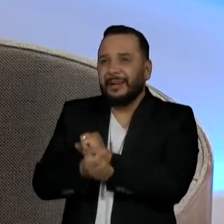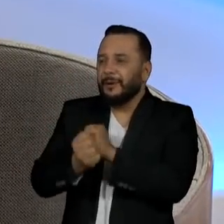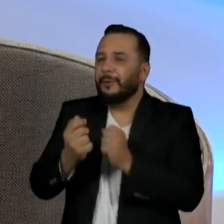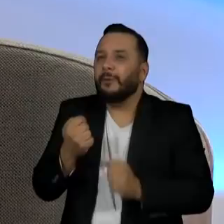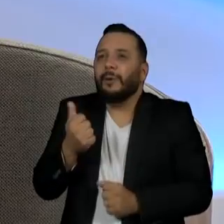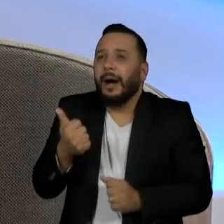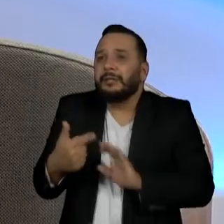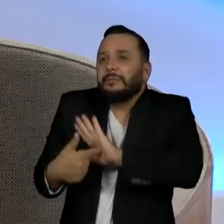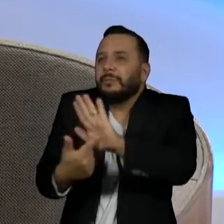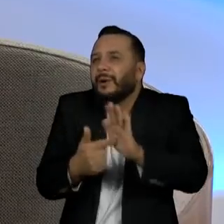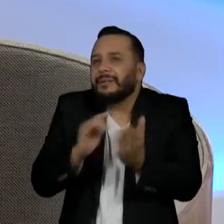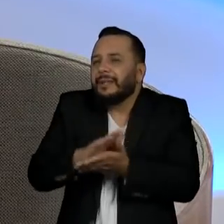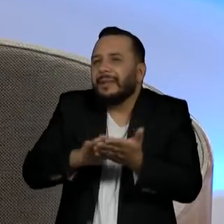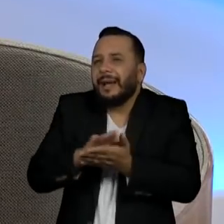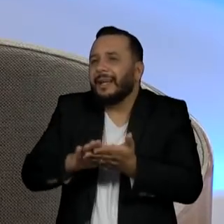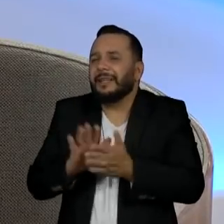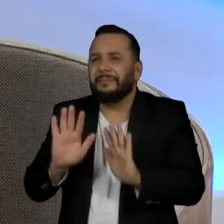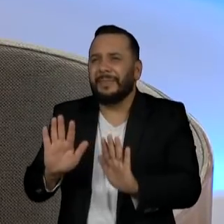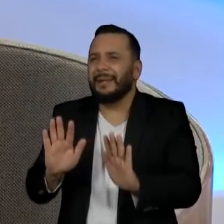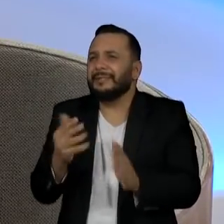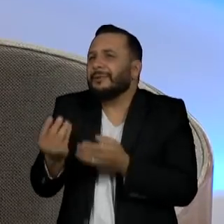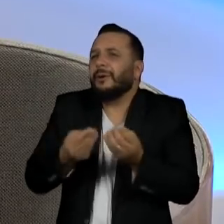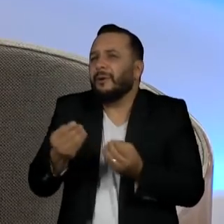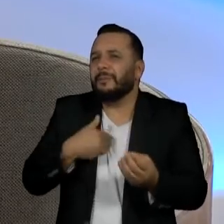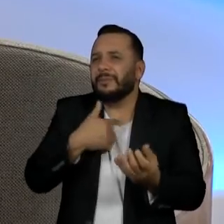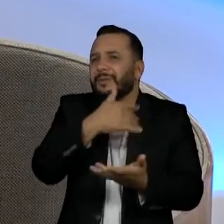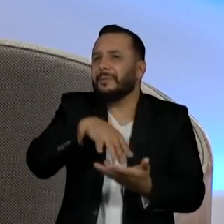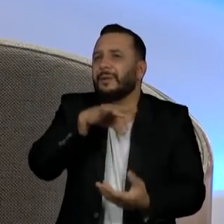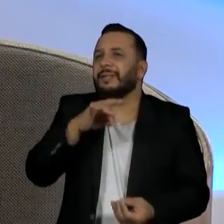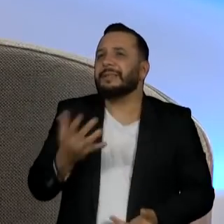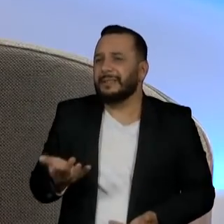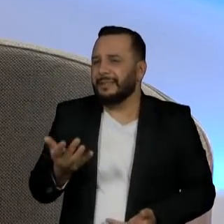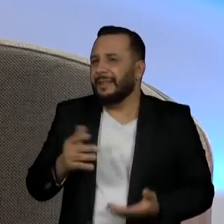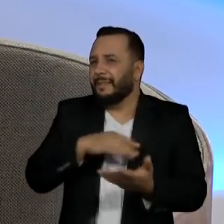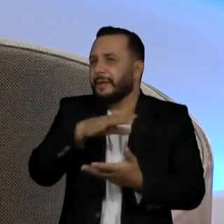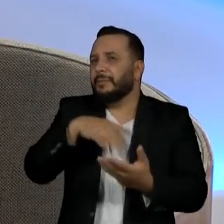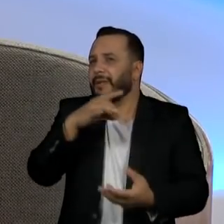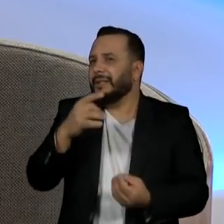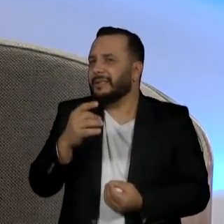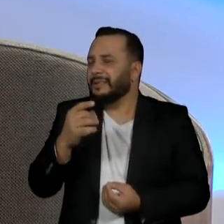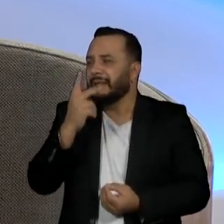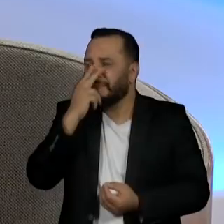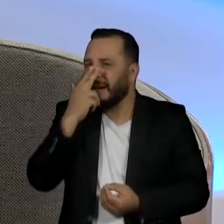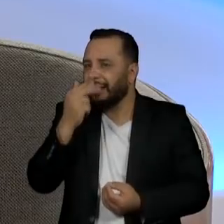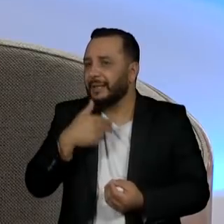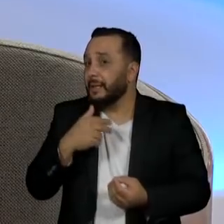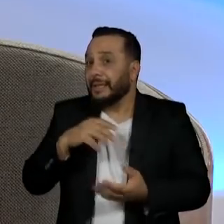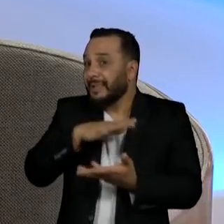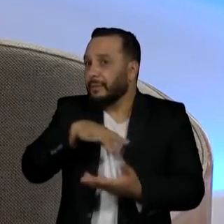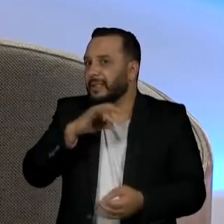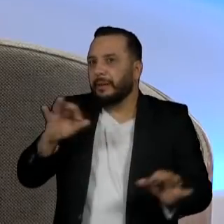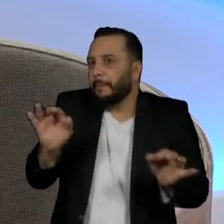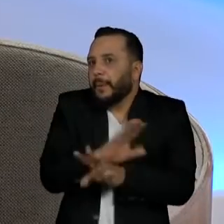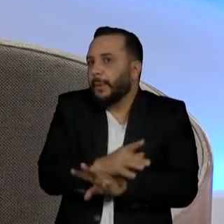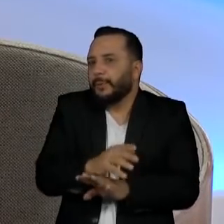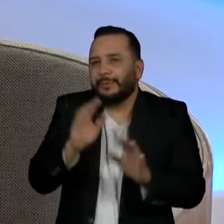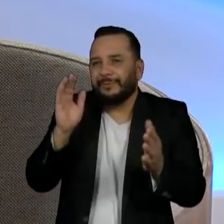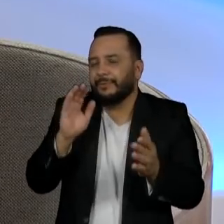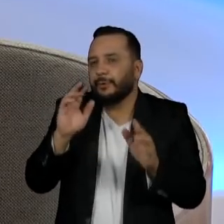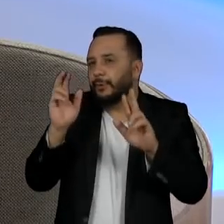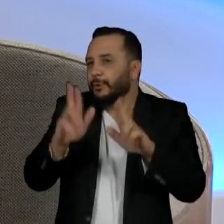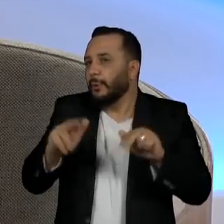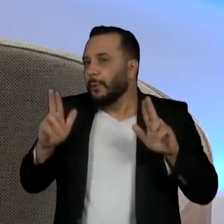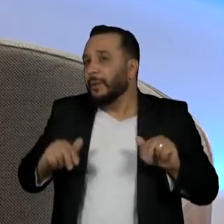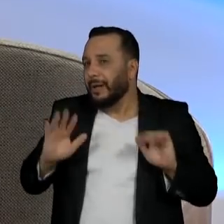que discutir um pouco que democracia é sempre processo inconcluso, né? Mas eu acho que a gente tem que discutir, tem que qualificar um pouco essa